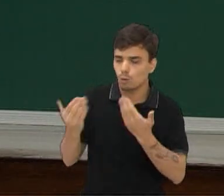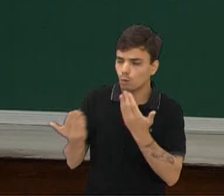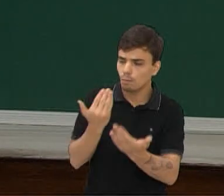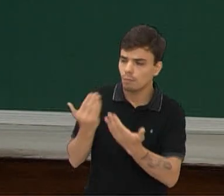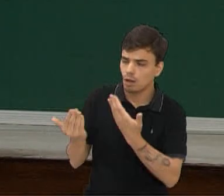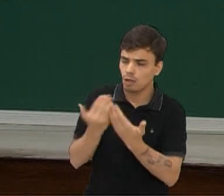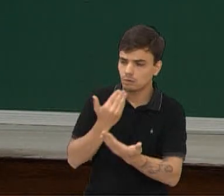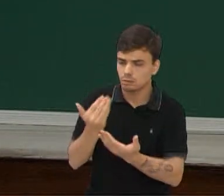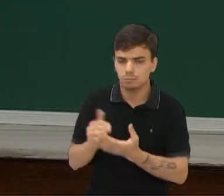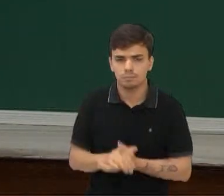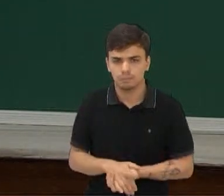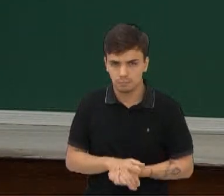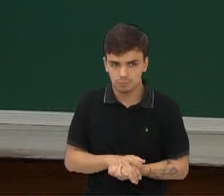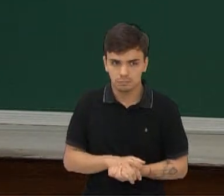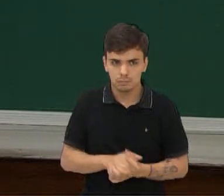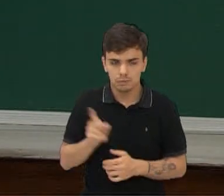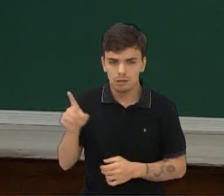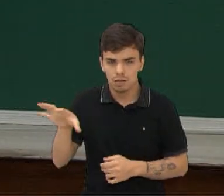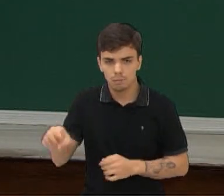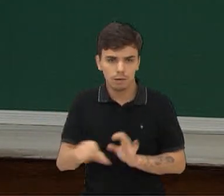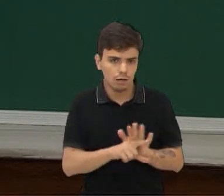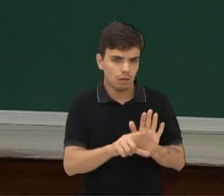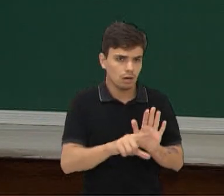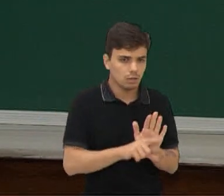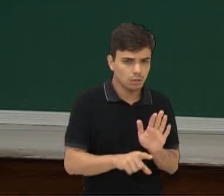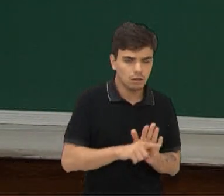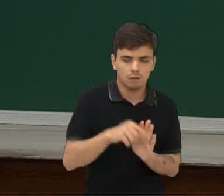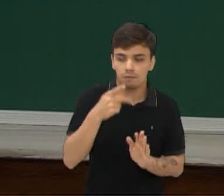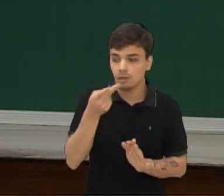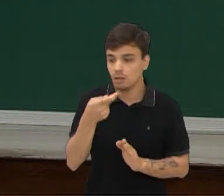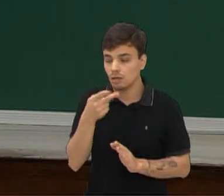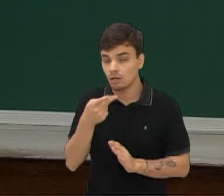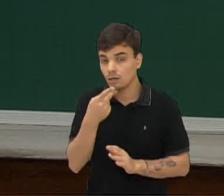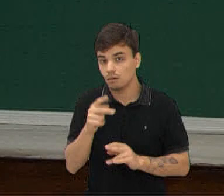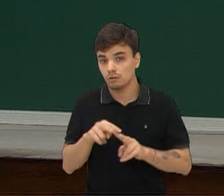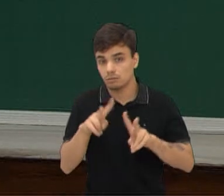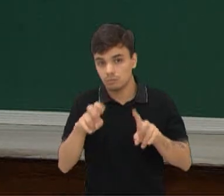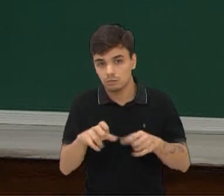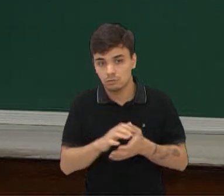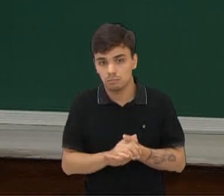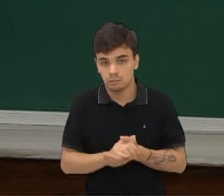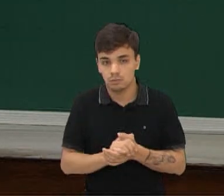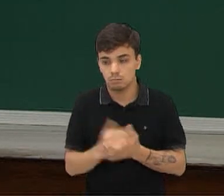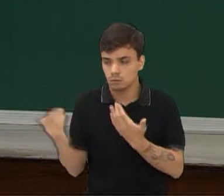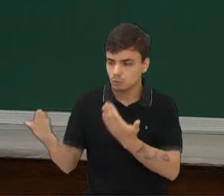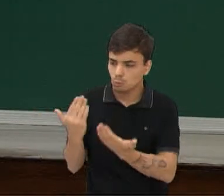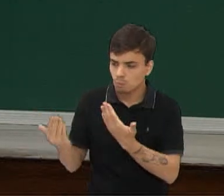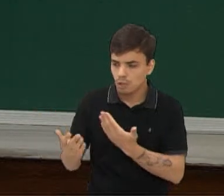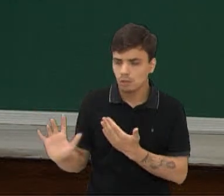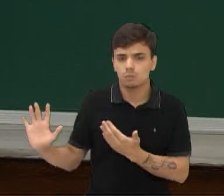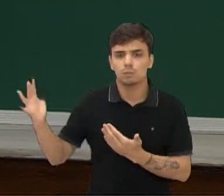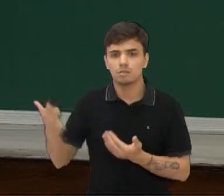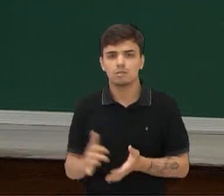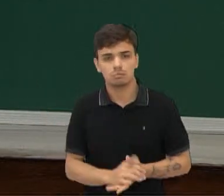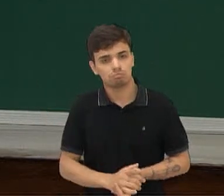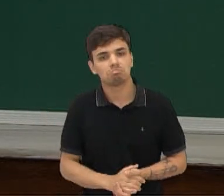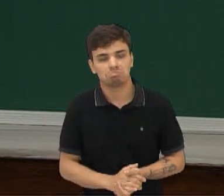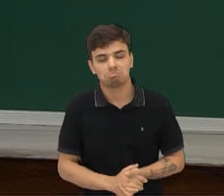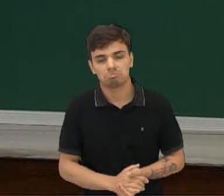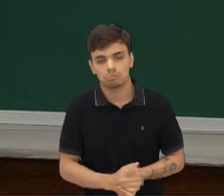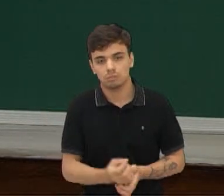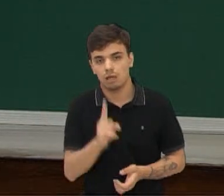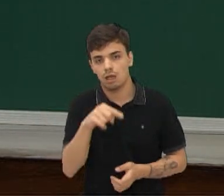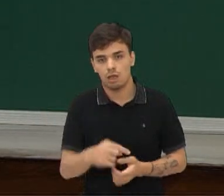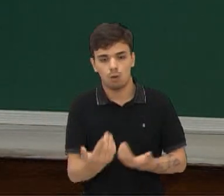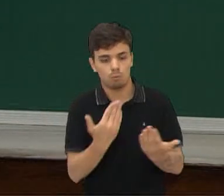Ela compara uma situação, ela pega a lei, fala o que a lei fala e ela compara com a situação atual, né? Então, um